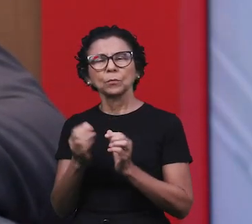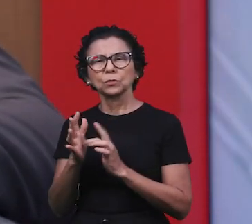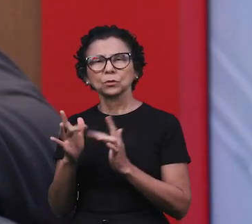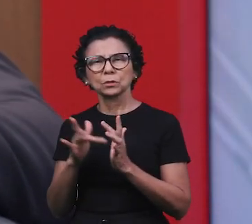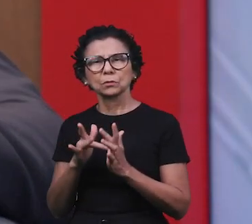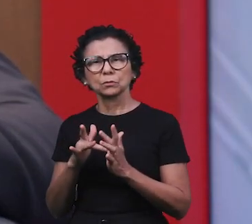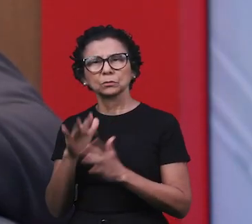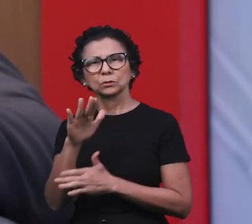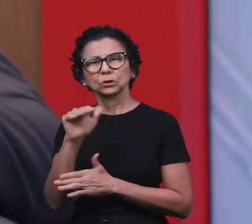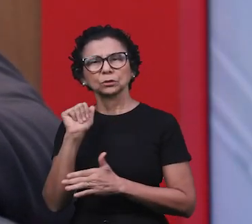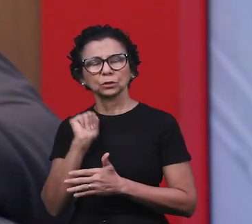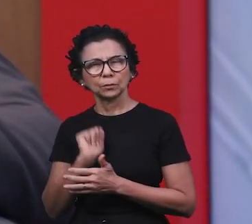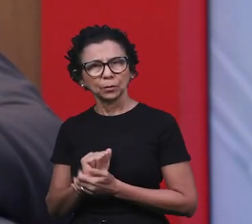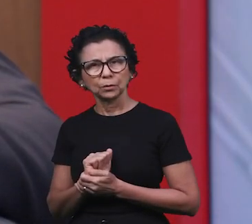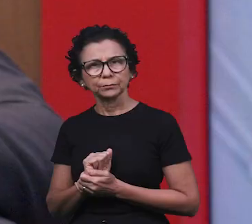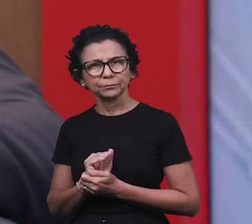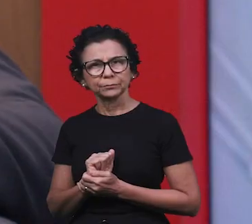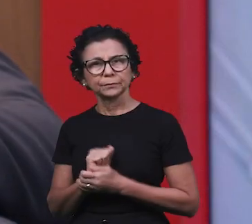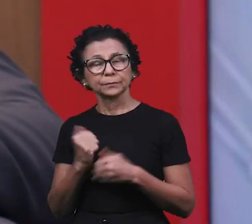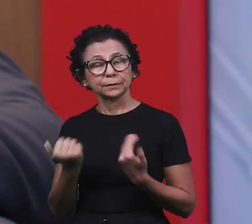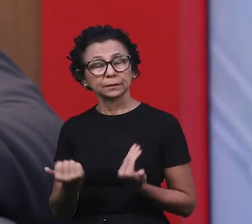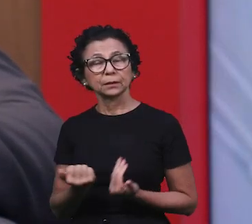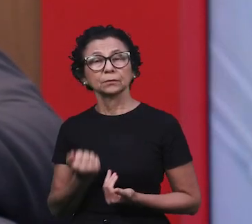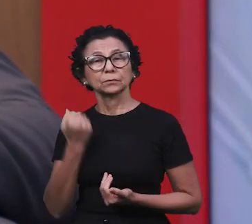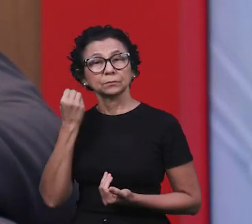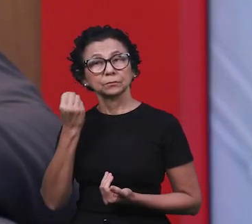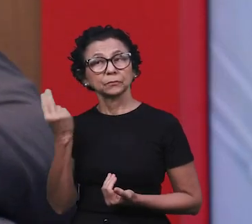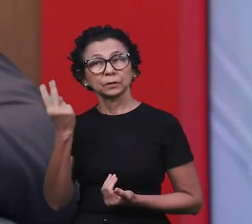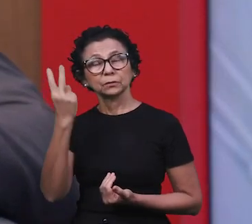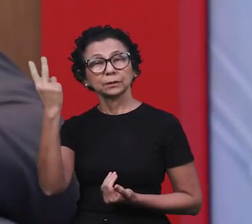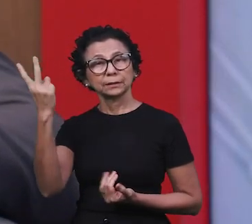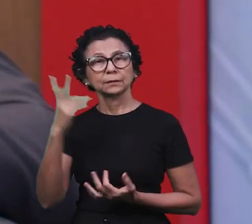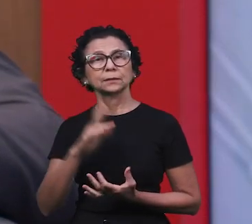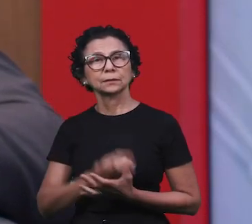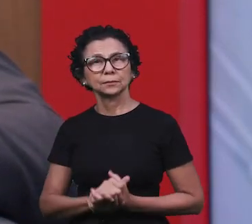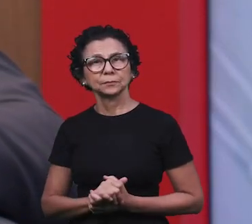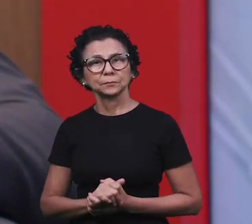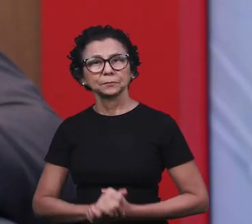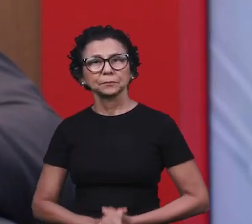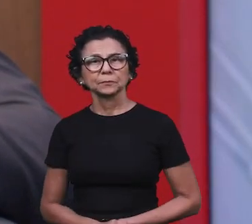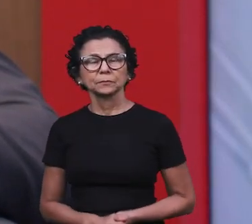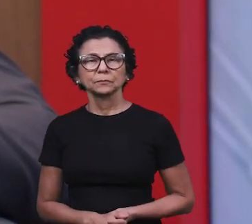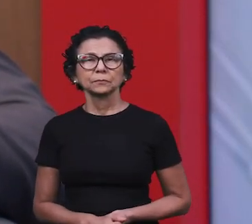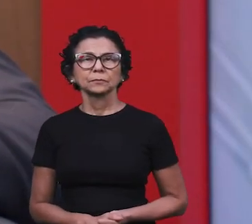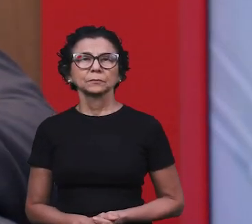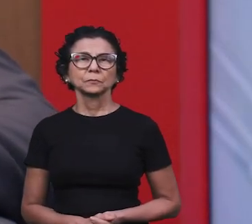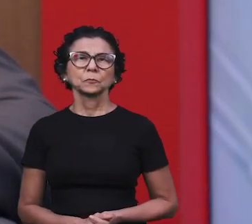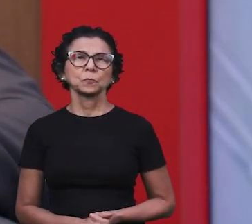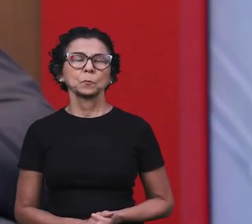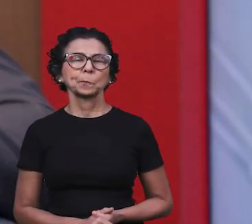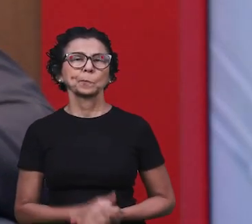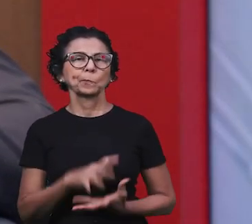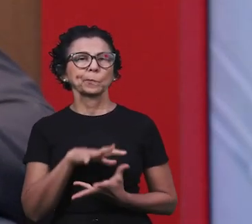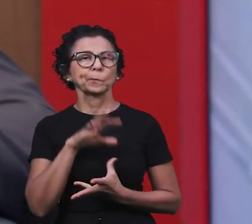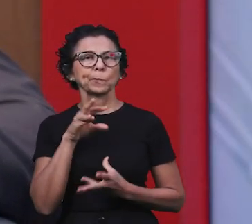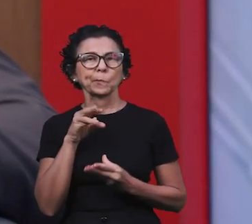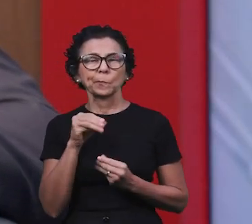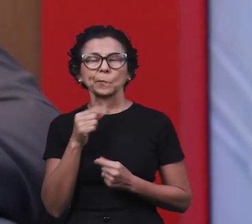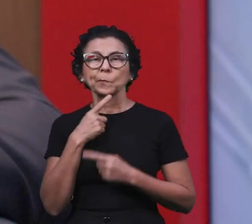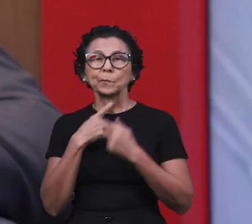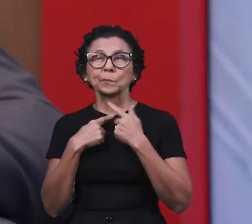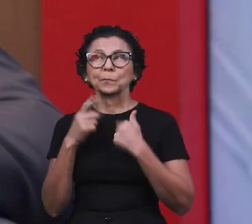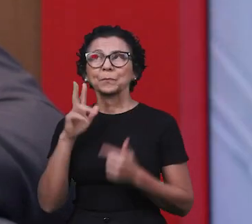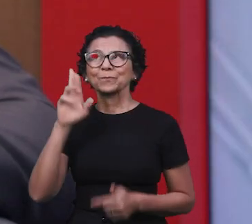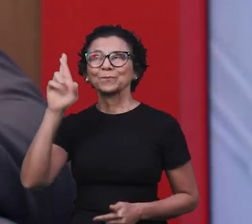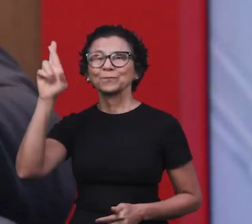você. Valorize a sua experiência, valorize o seu chamado. Não tem jeito. A nossa alma anela pelo Senhor.